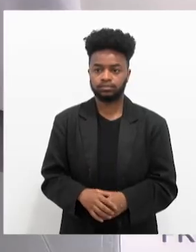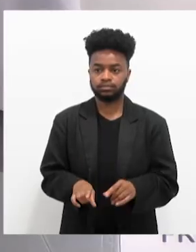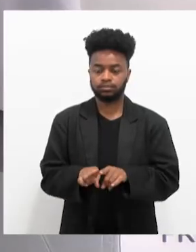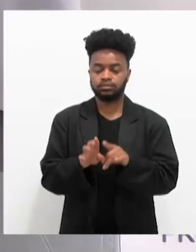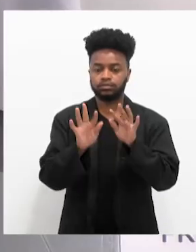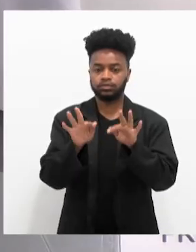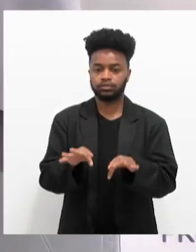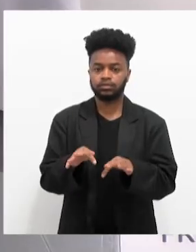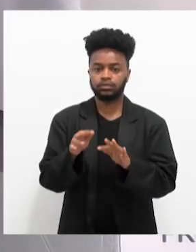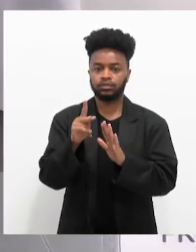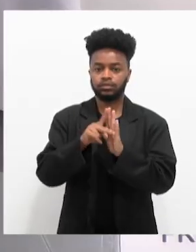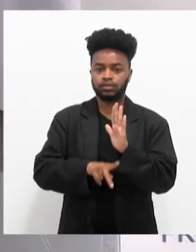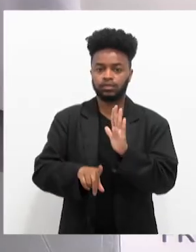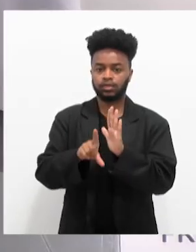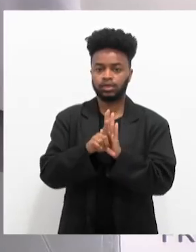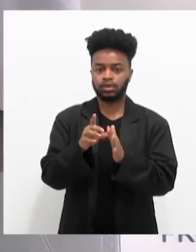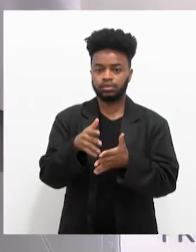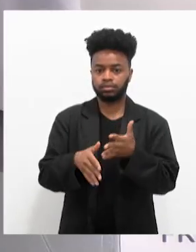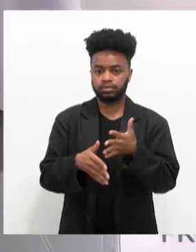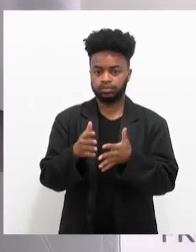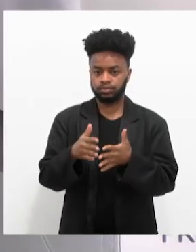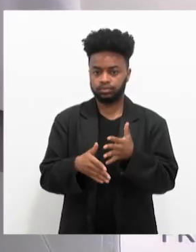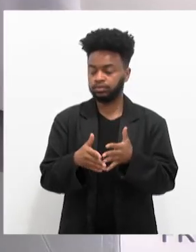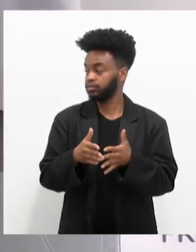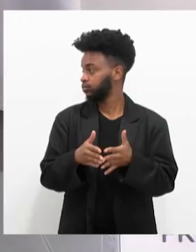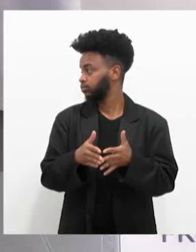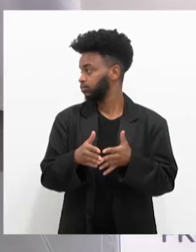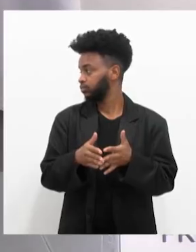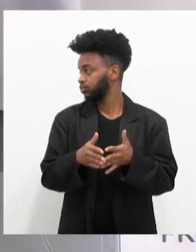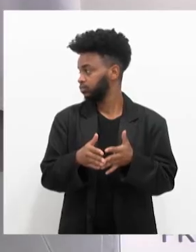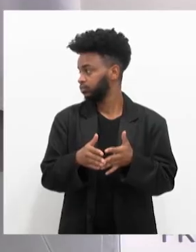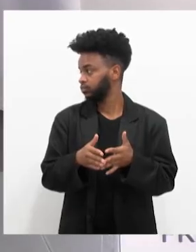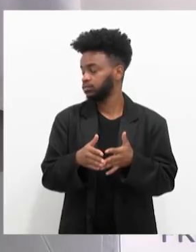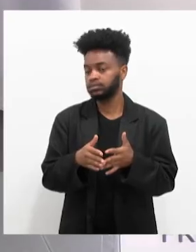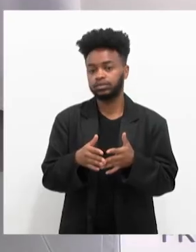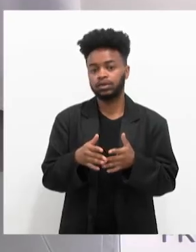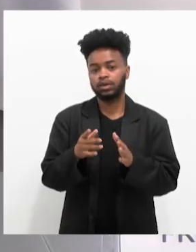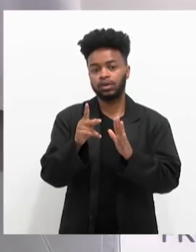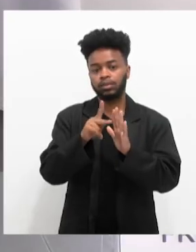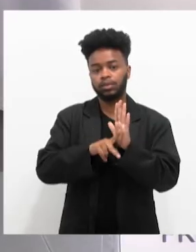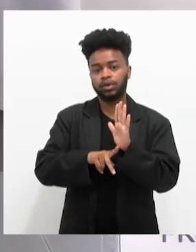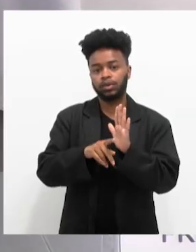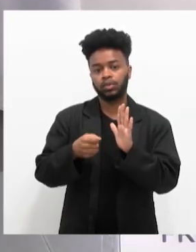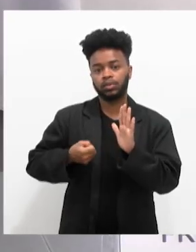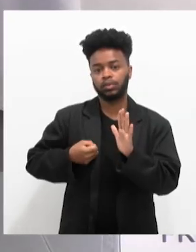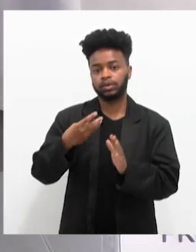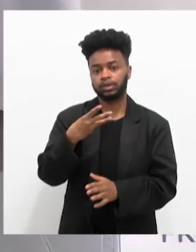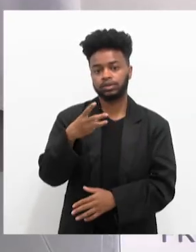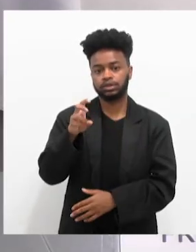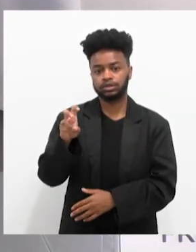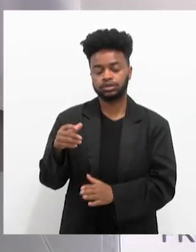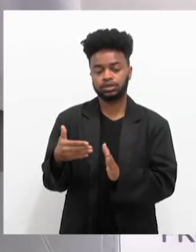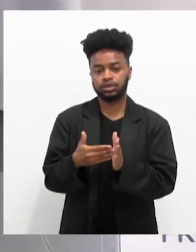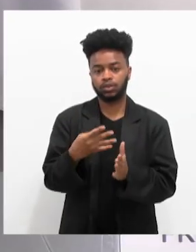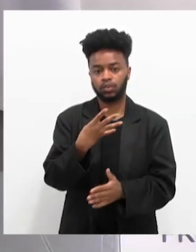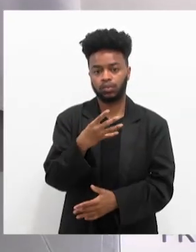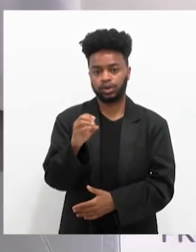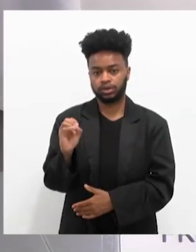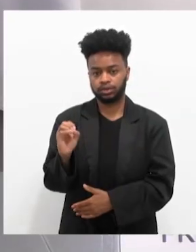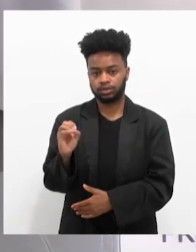os projetos de prejudicabilidade, que são os projetos do 35 ao